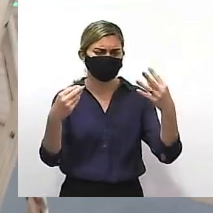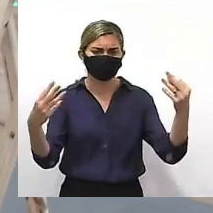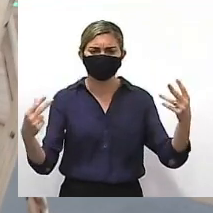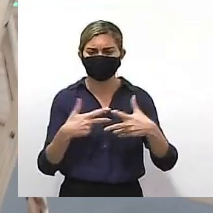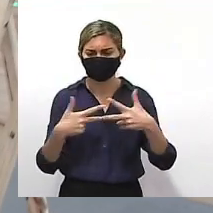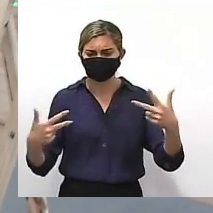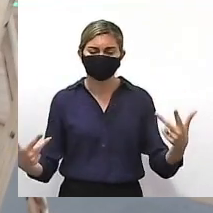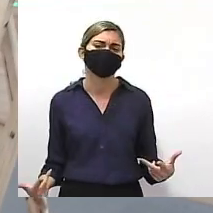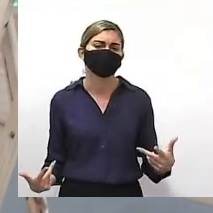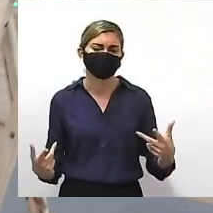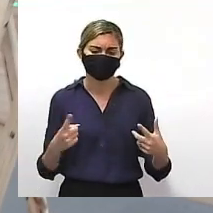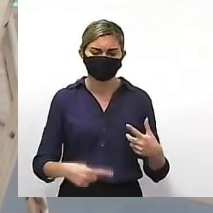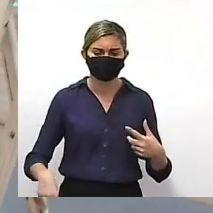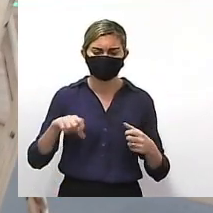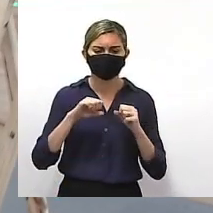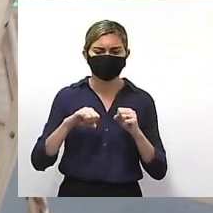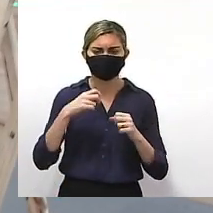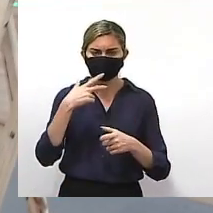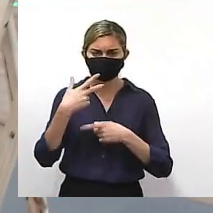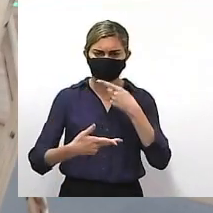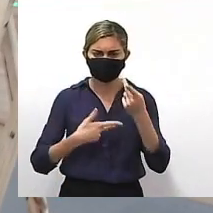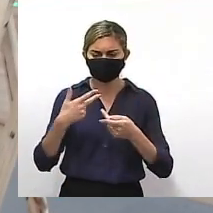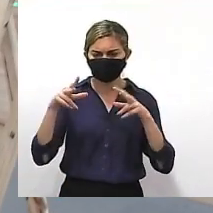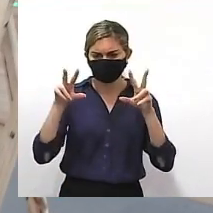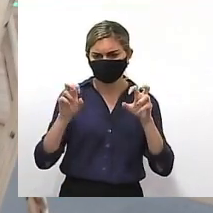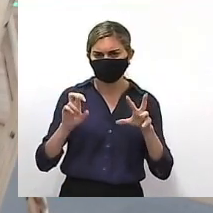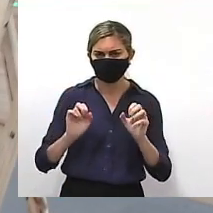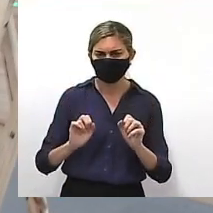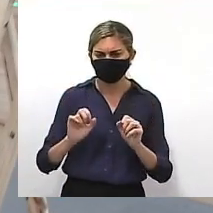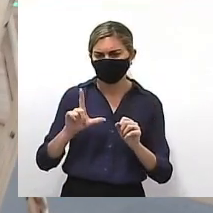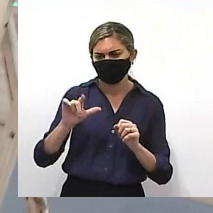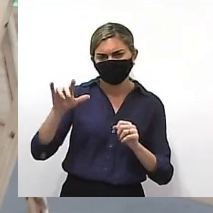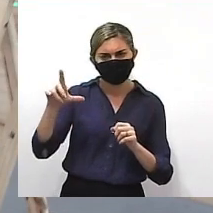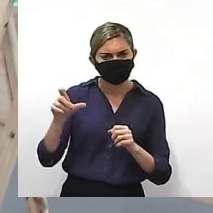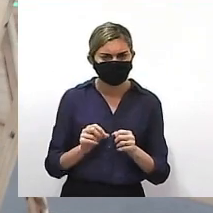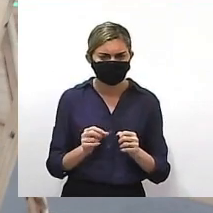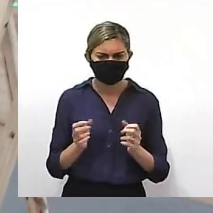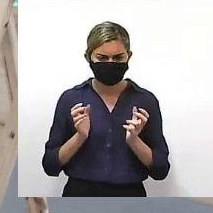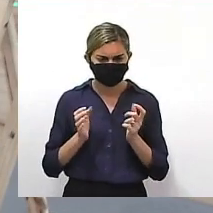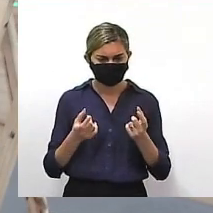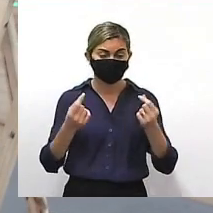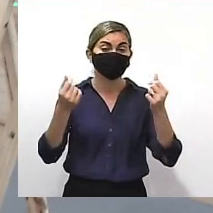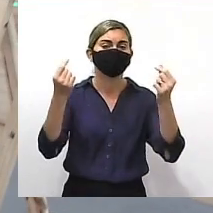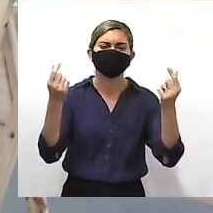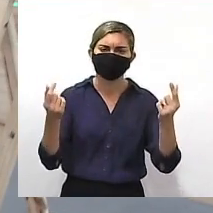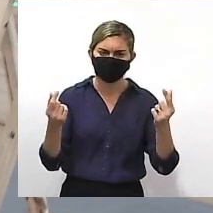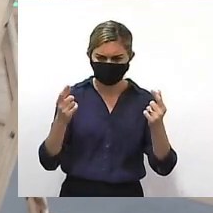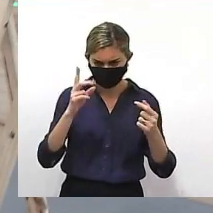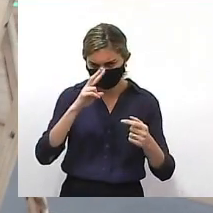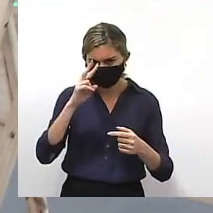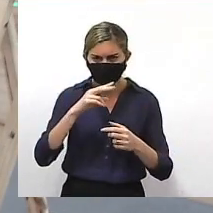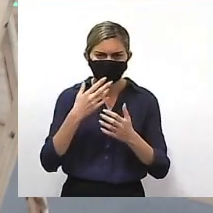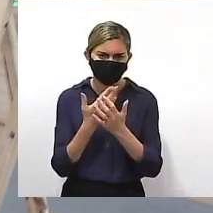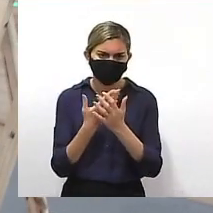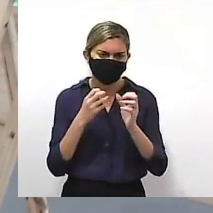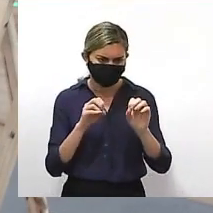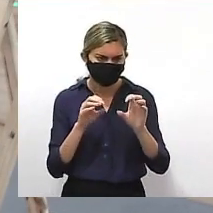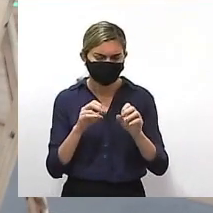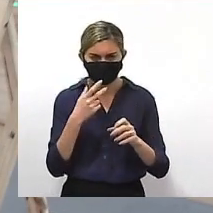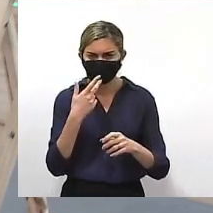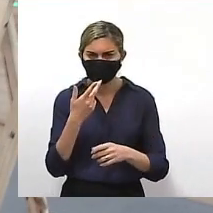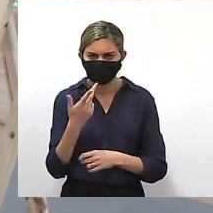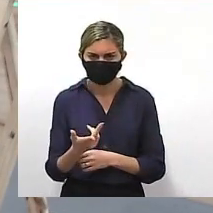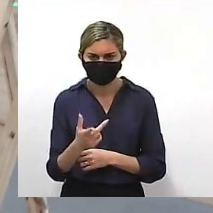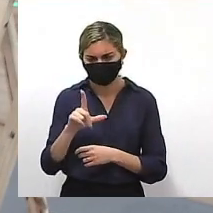é? Nós podemos falar, por exemplo, sobre luxo e sobre riqueza. Lembra que uma aula dessas eu falei